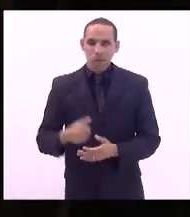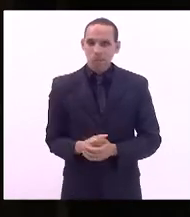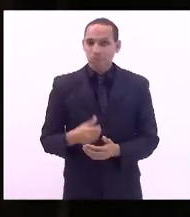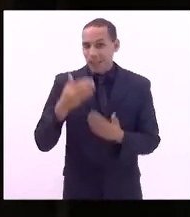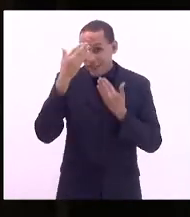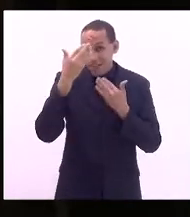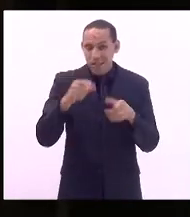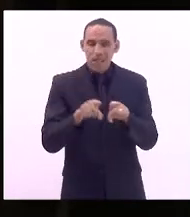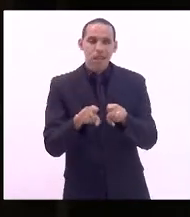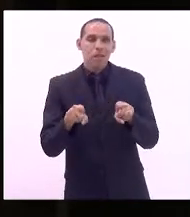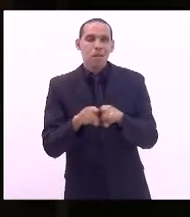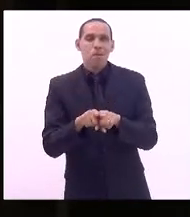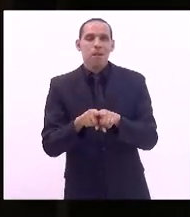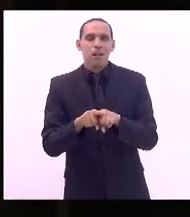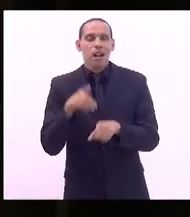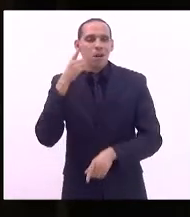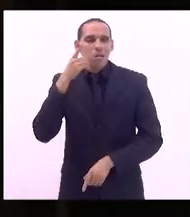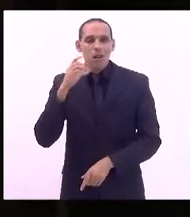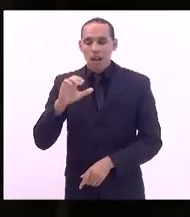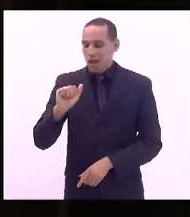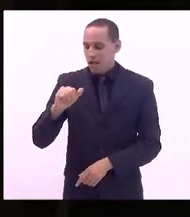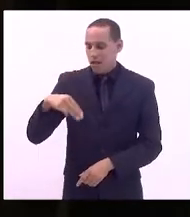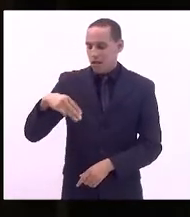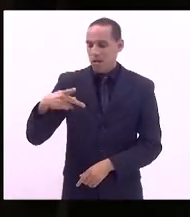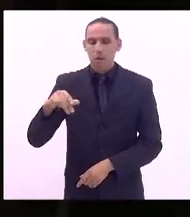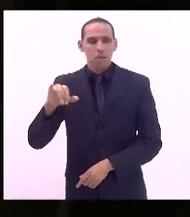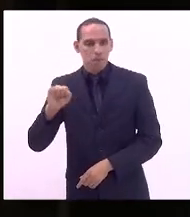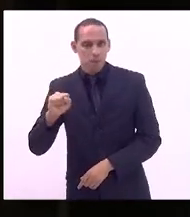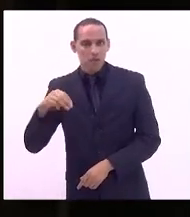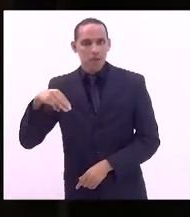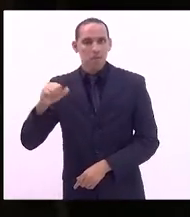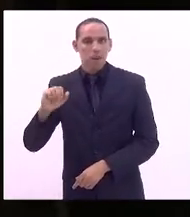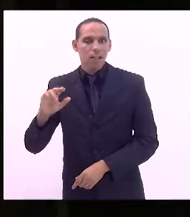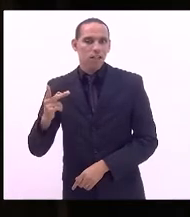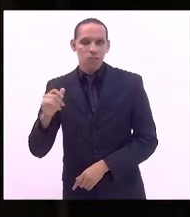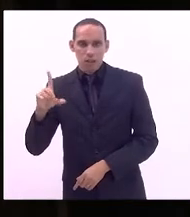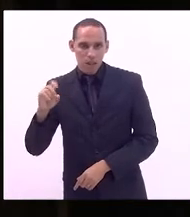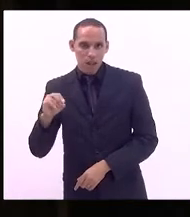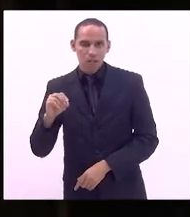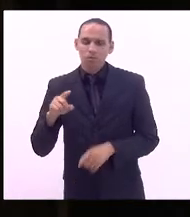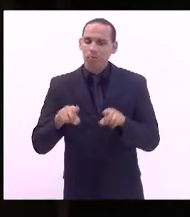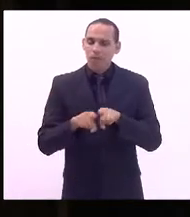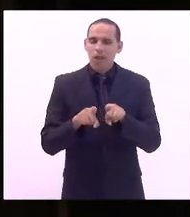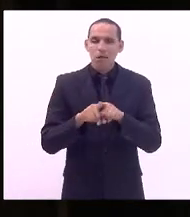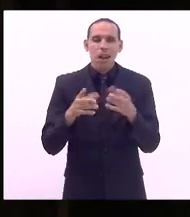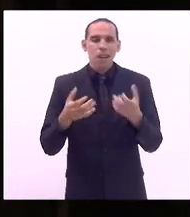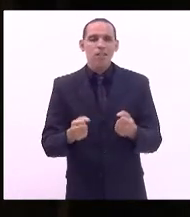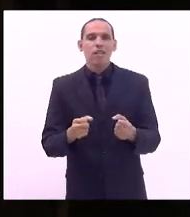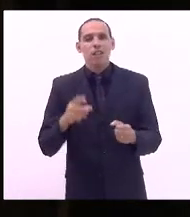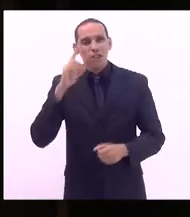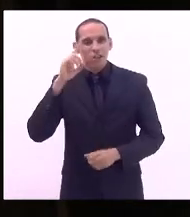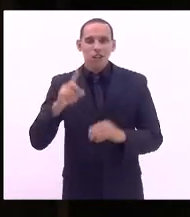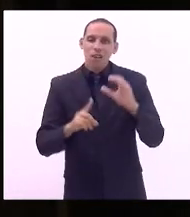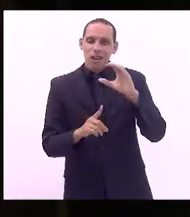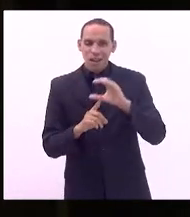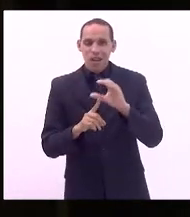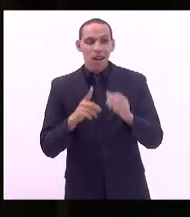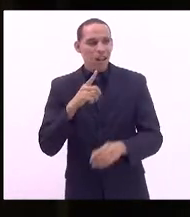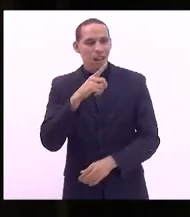Agradeço também ao Deputado Campos Machado que também abraçou esse dia do Capelão em São